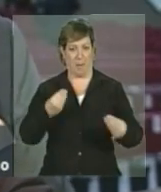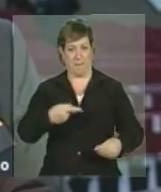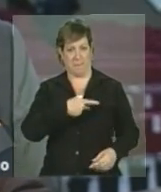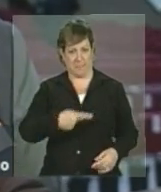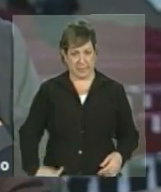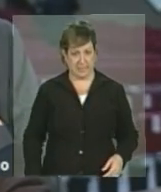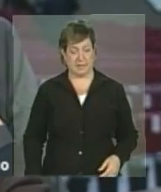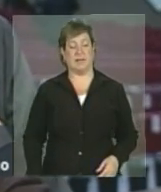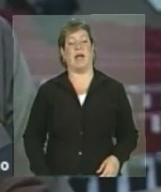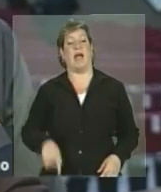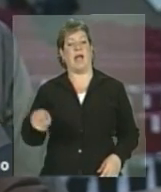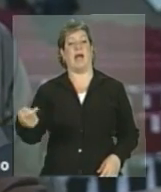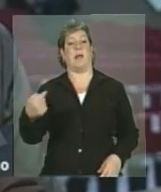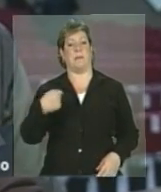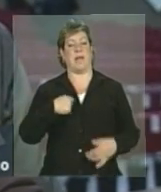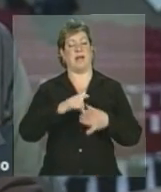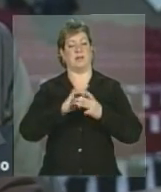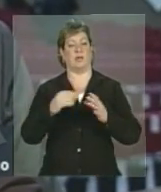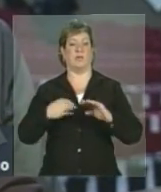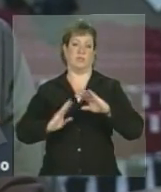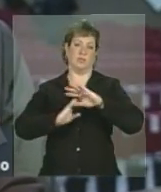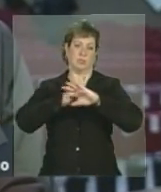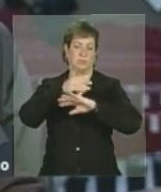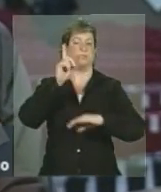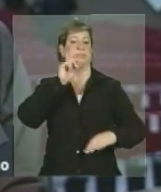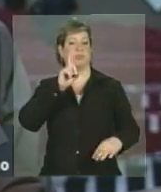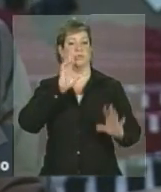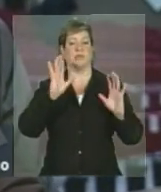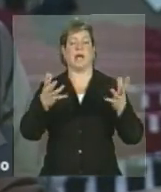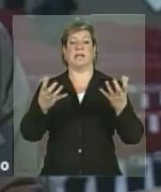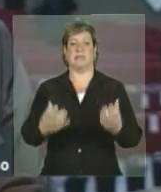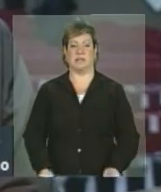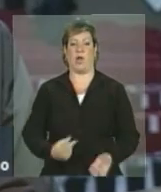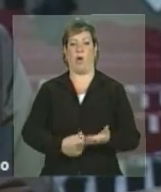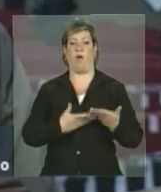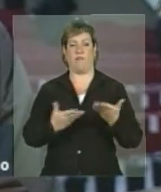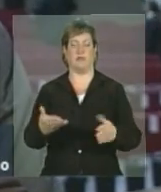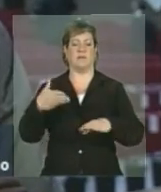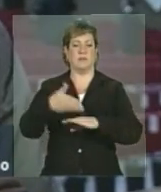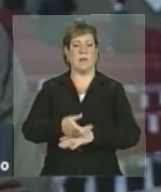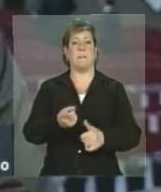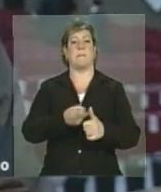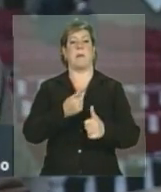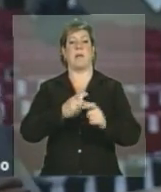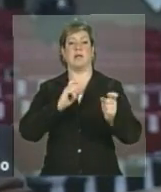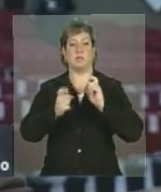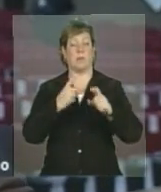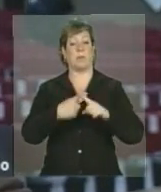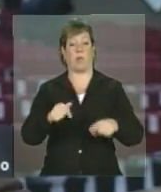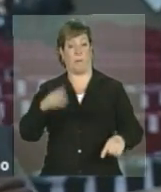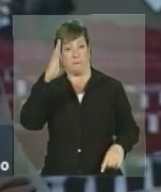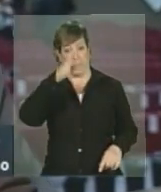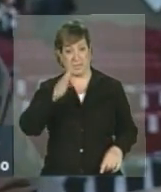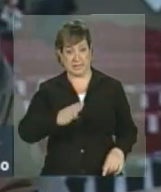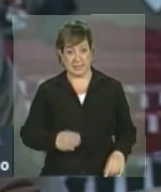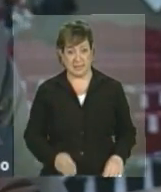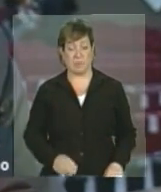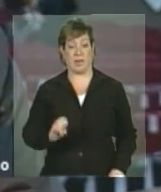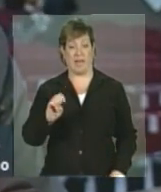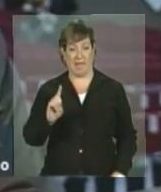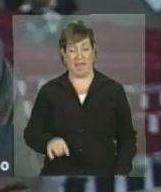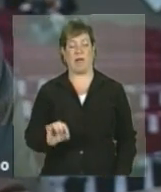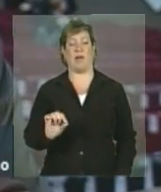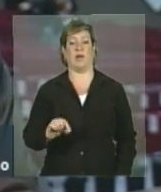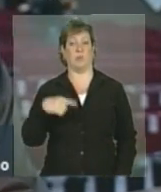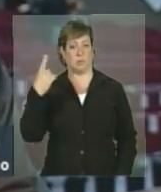o convite e lá fomos para Washington participar das primeiras discussões. Por quê? Porque o Brasil é considerado um dos